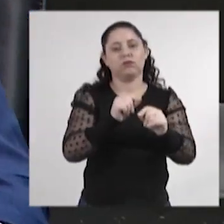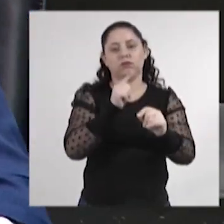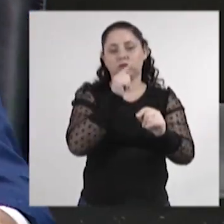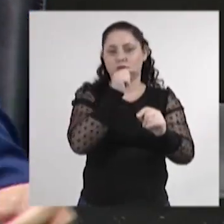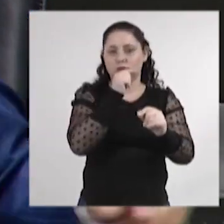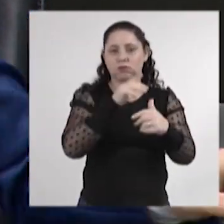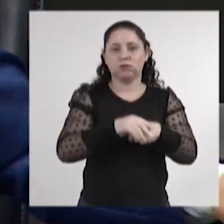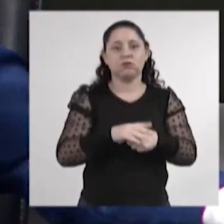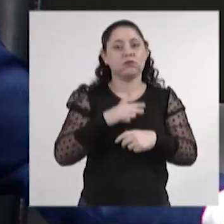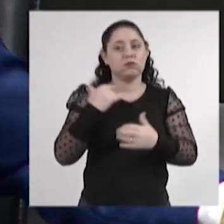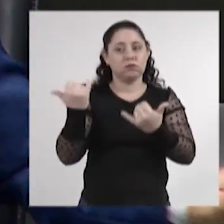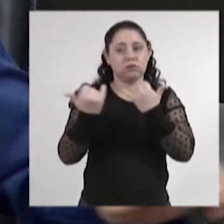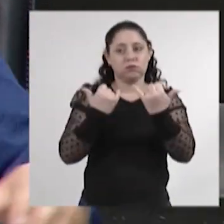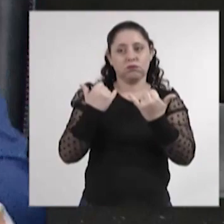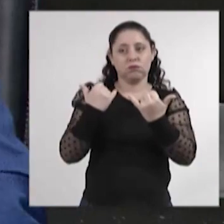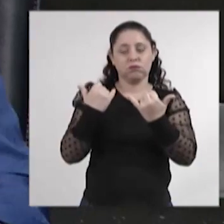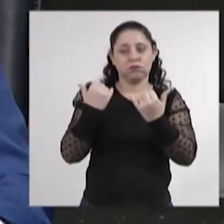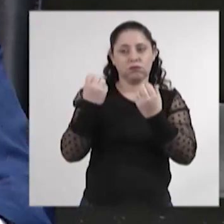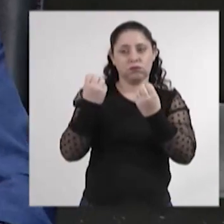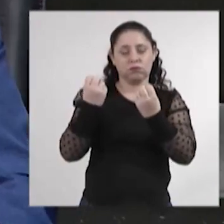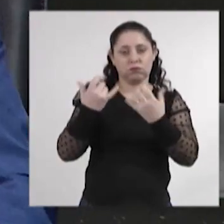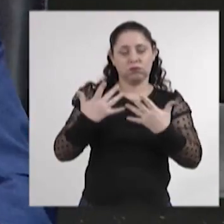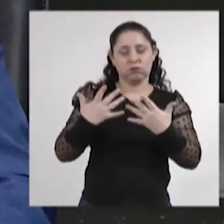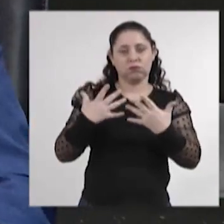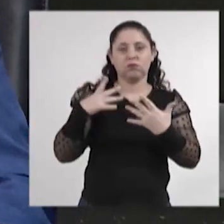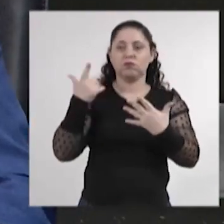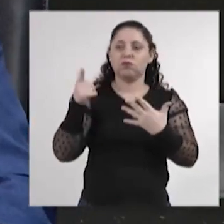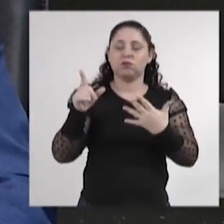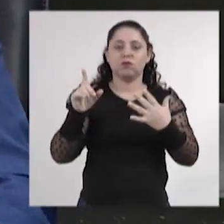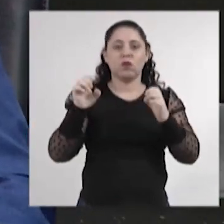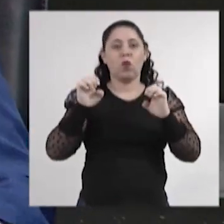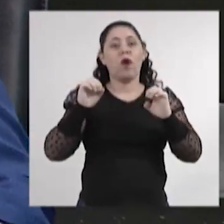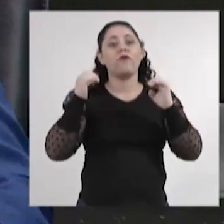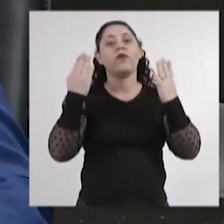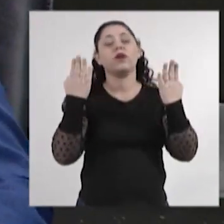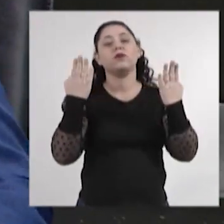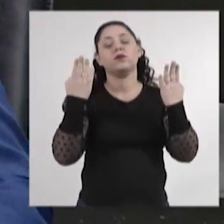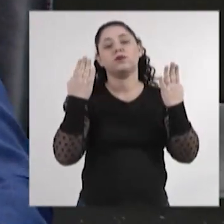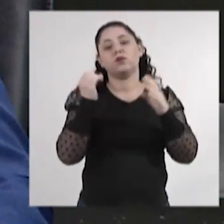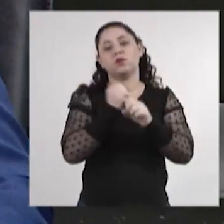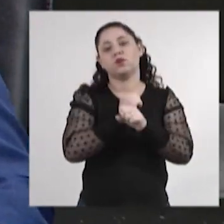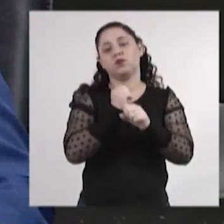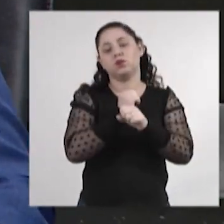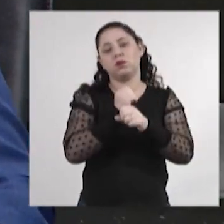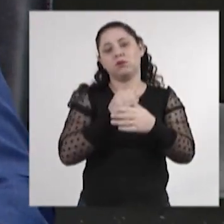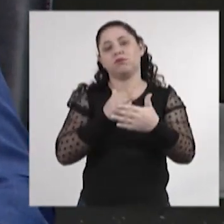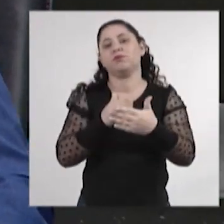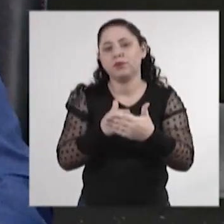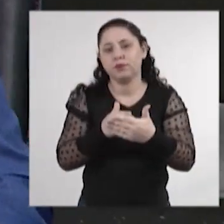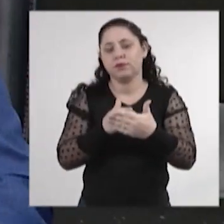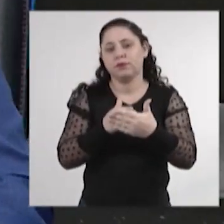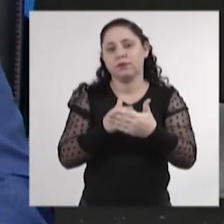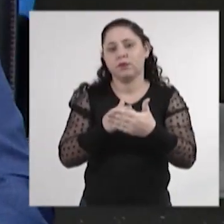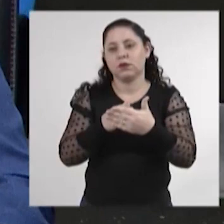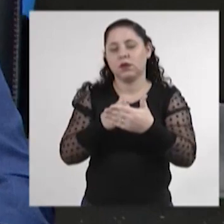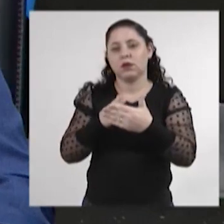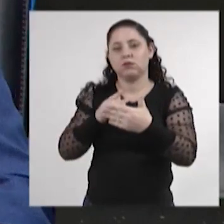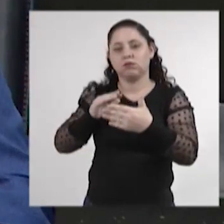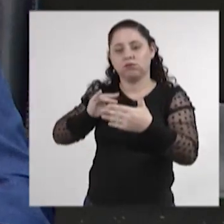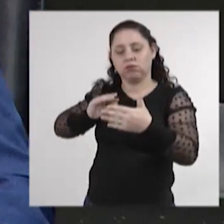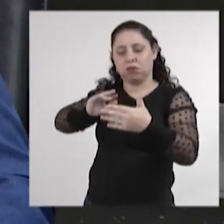E eu tenho informações, inclusive você passou em outros eventos que estivemos juntos, que todo ano, na barragem da Itaipu, chega